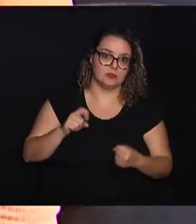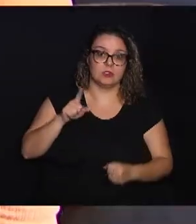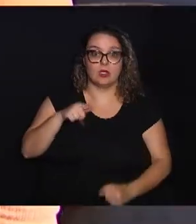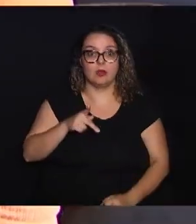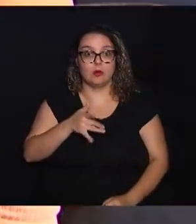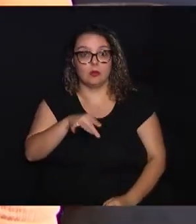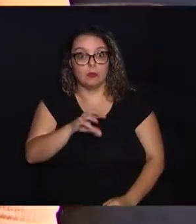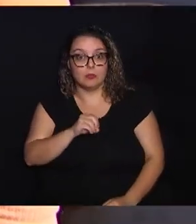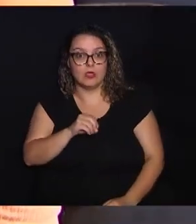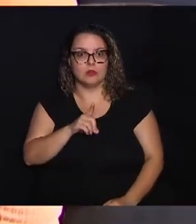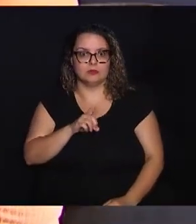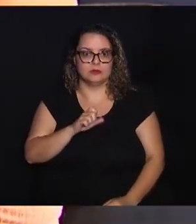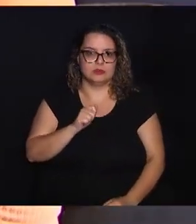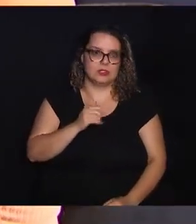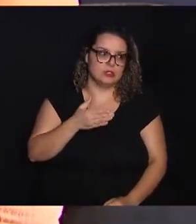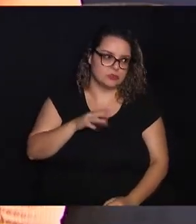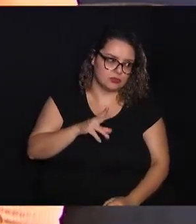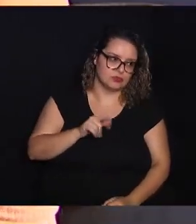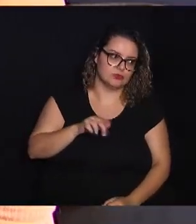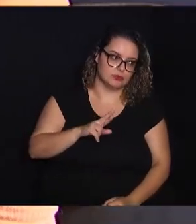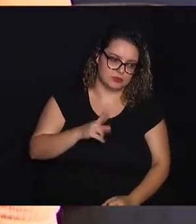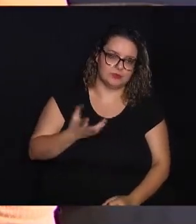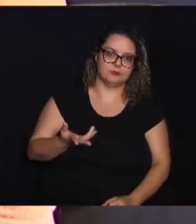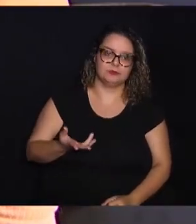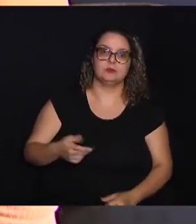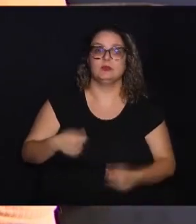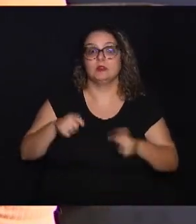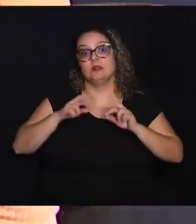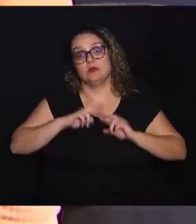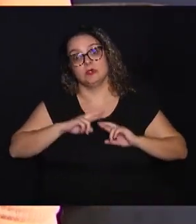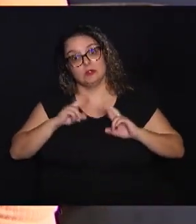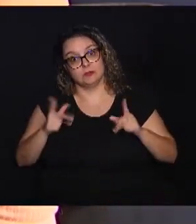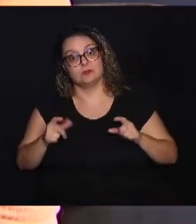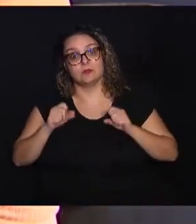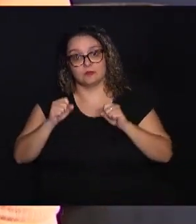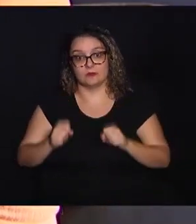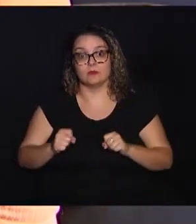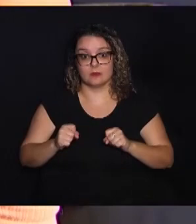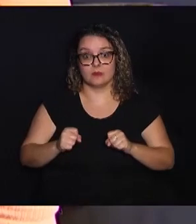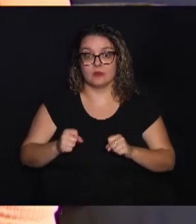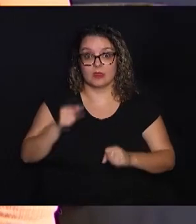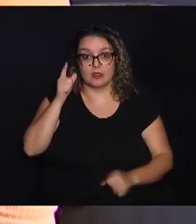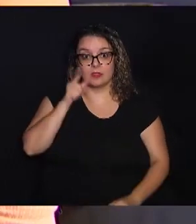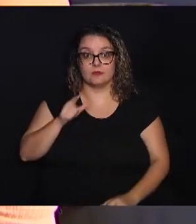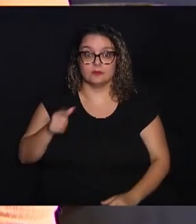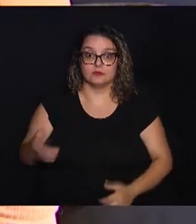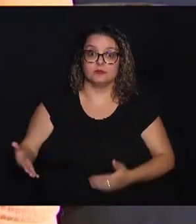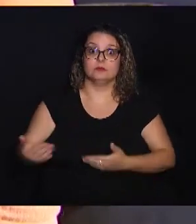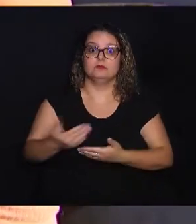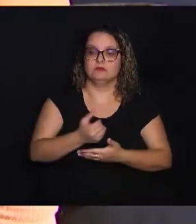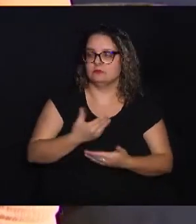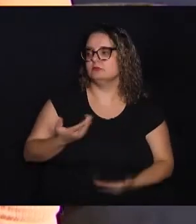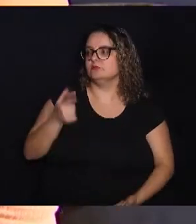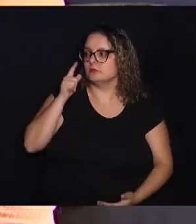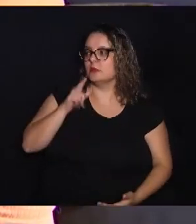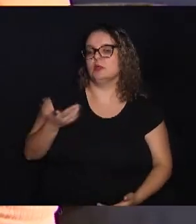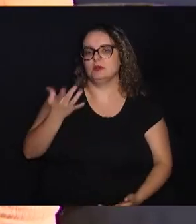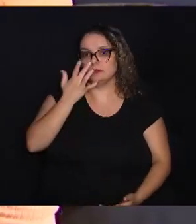Então, precisava ser muito diferente deles para poder conquistar mercado. Então, eu tinha